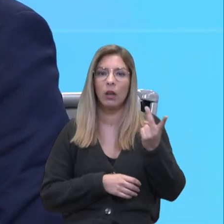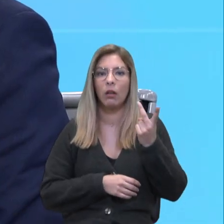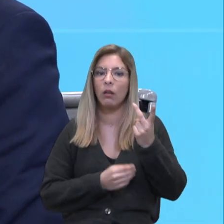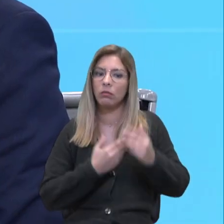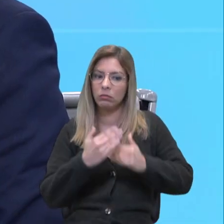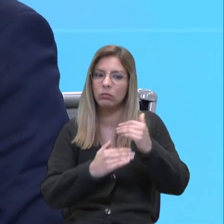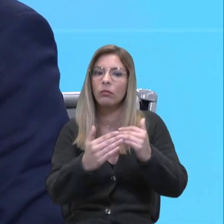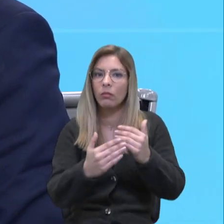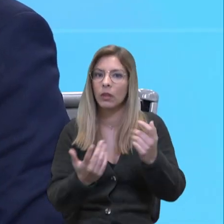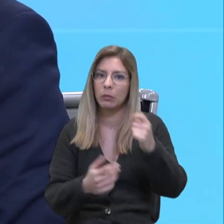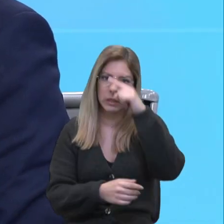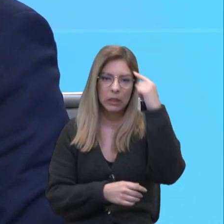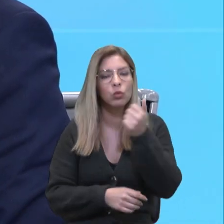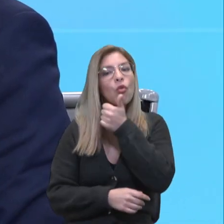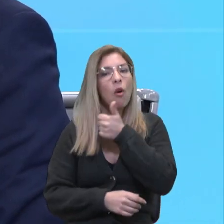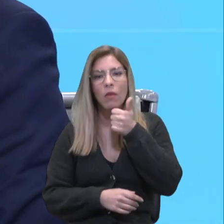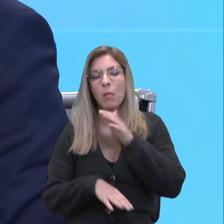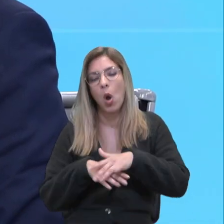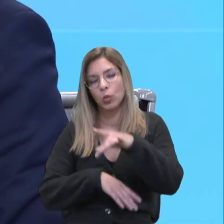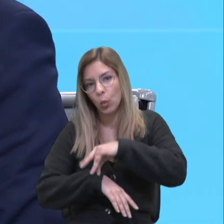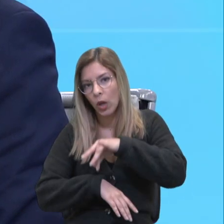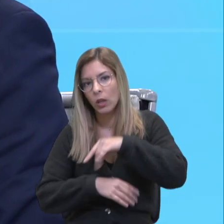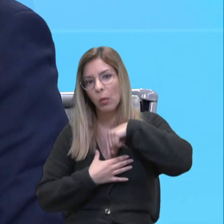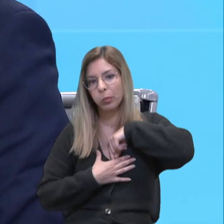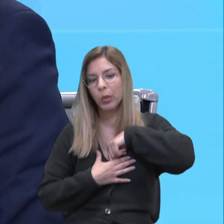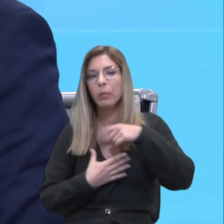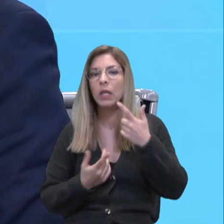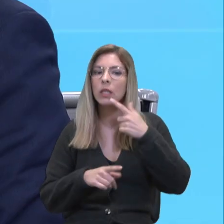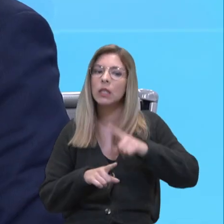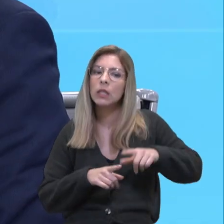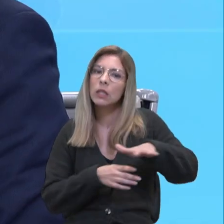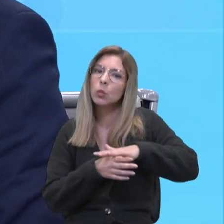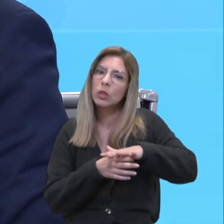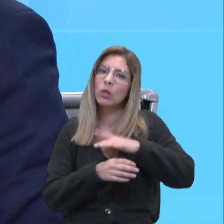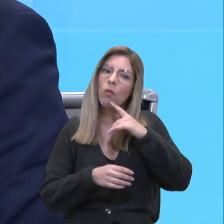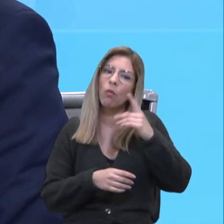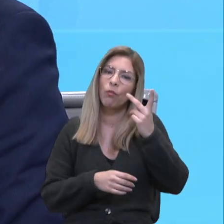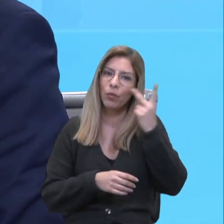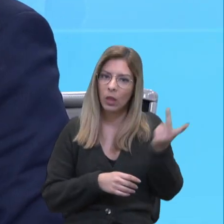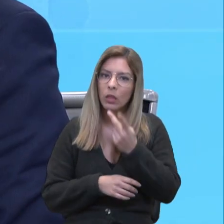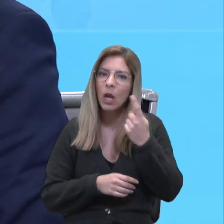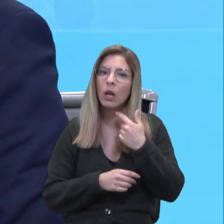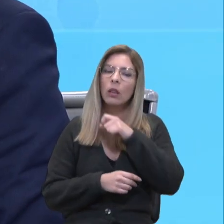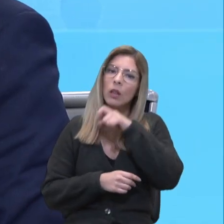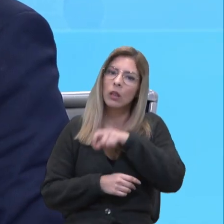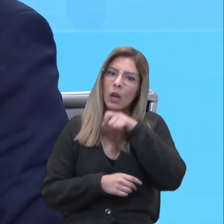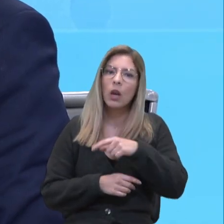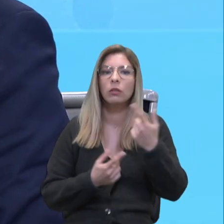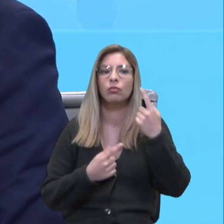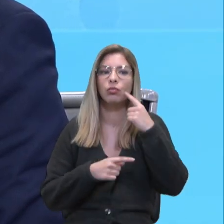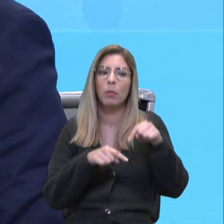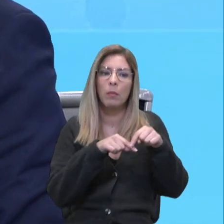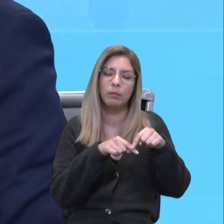dramática como a do sofrimento, nas diversas situações da vida, podemos encontrar espaço, motivo